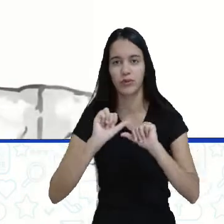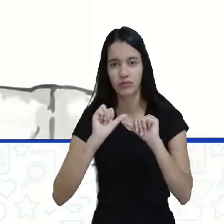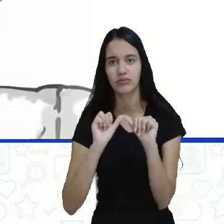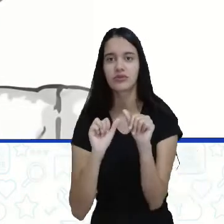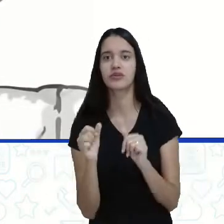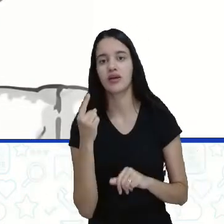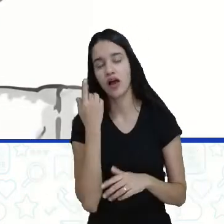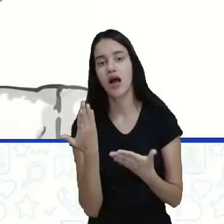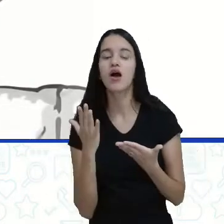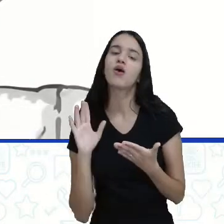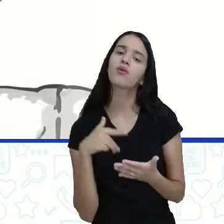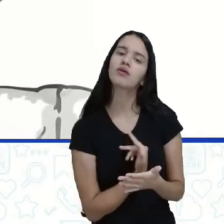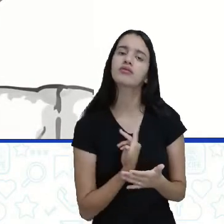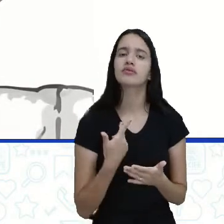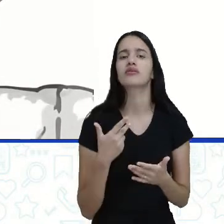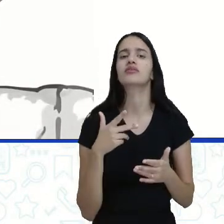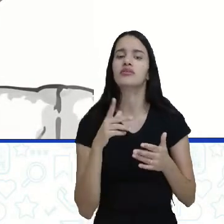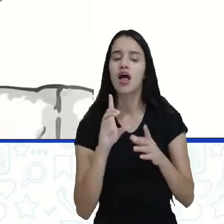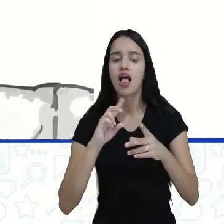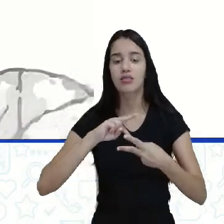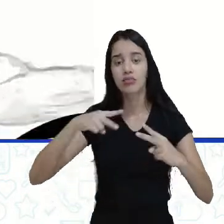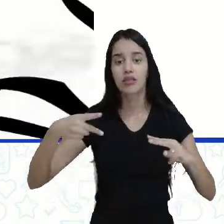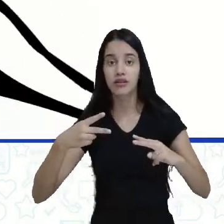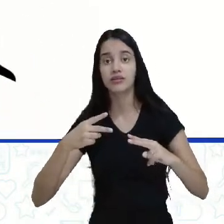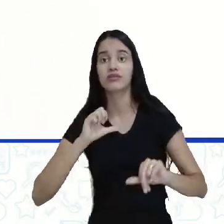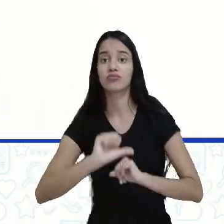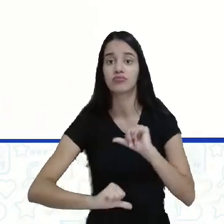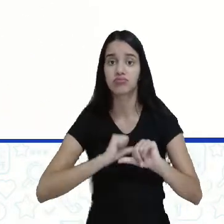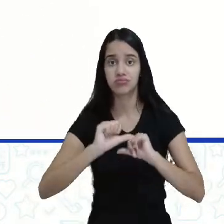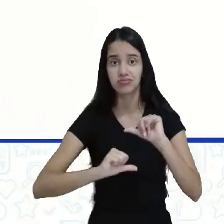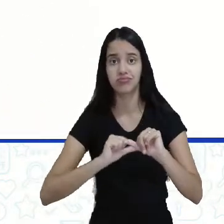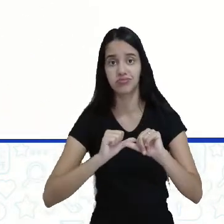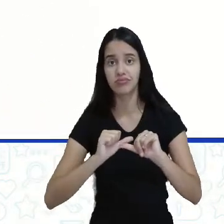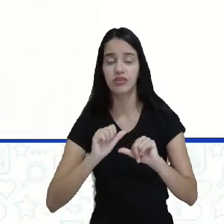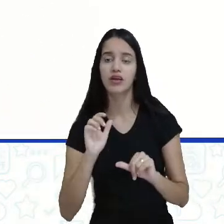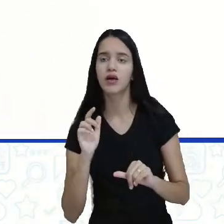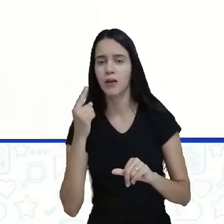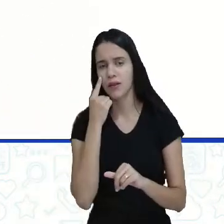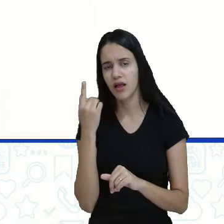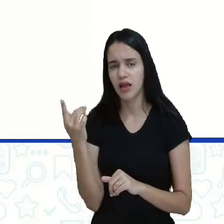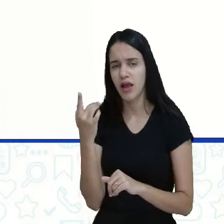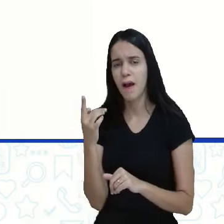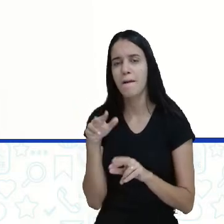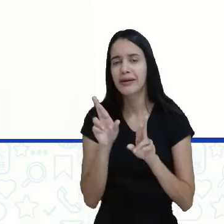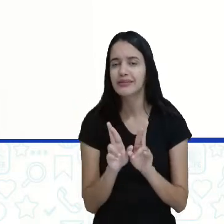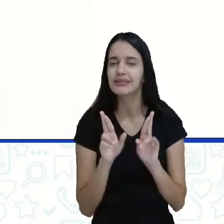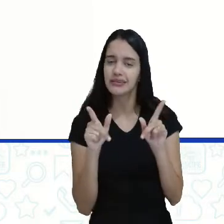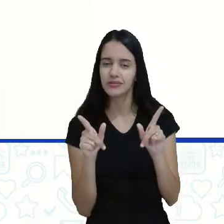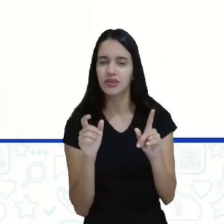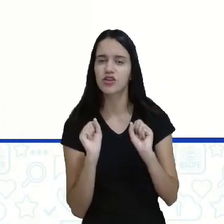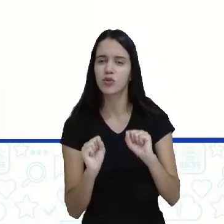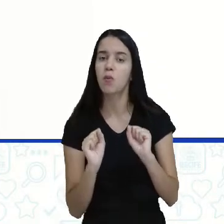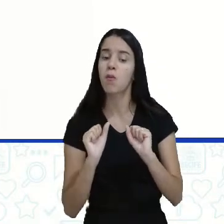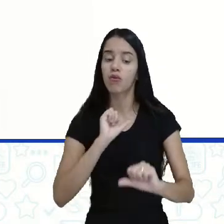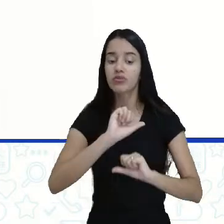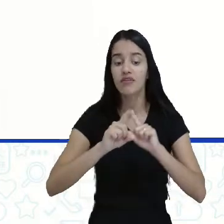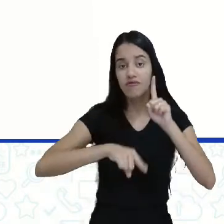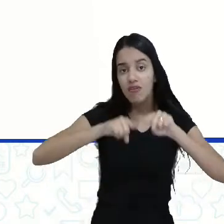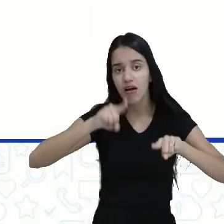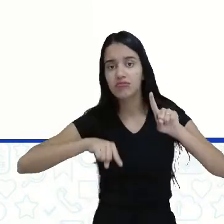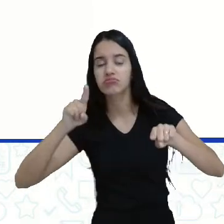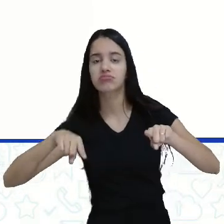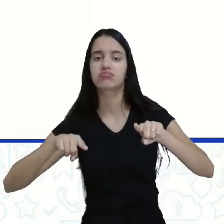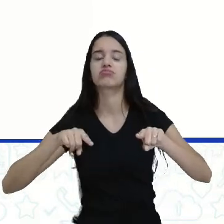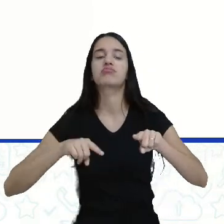gene. Quando as instruções do DNA são lidas pela maquinaria celular, aqueles alelos diferentes podem causar variações em alguns traços